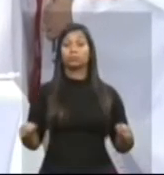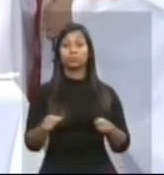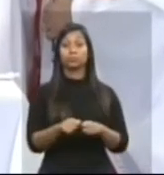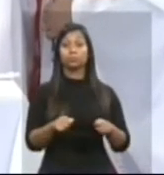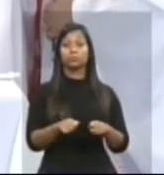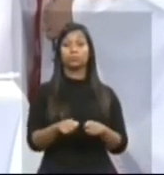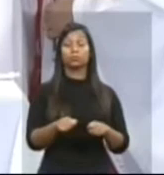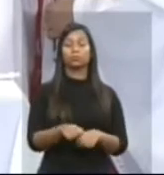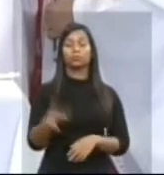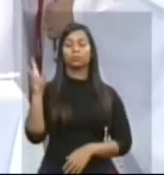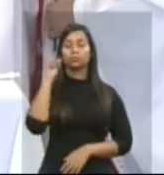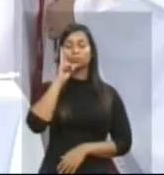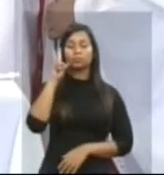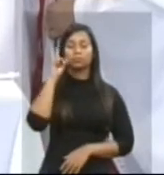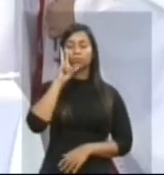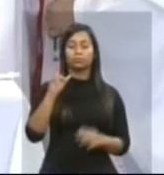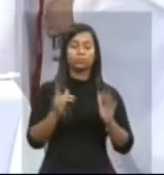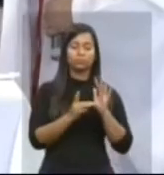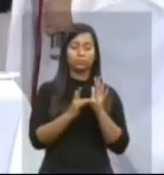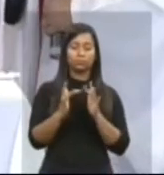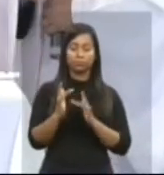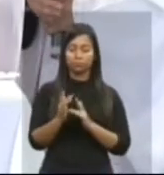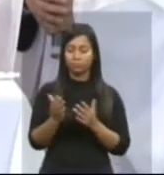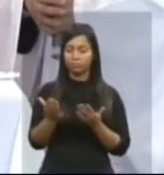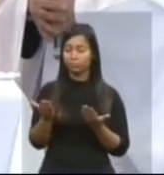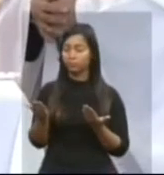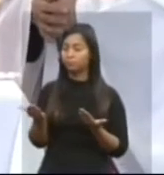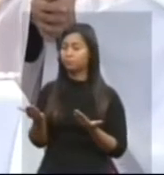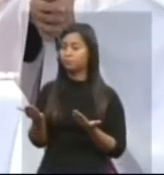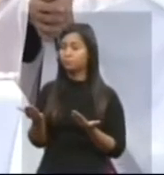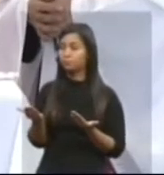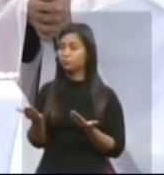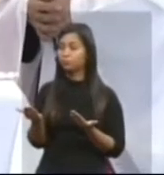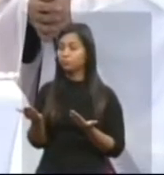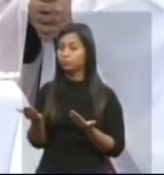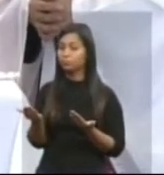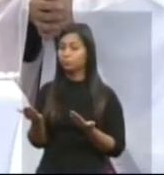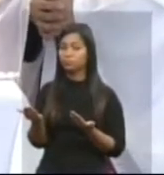pecados. Fazei isto em memória de mim.